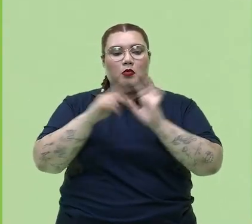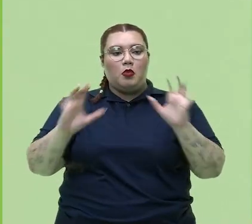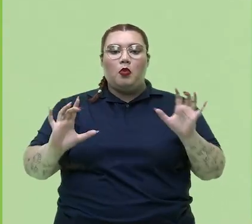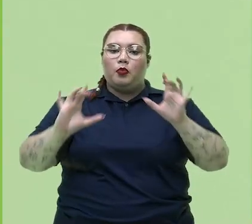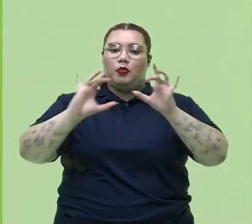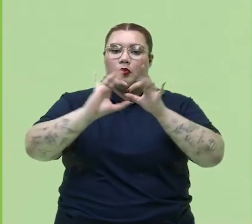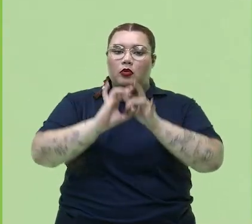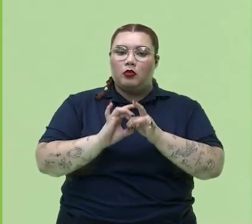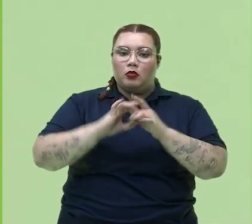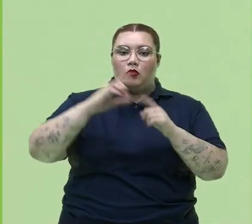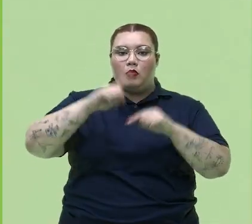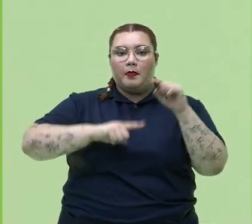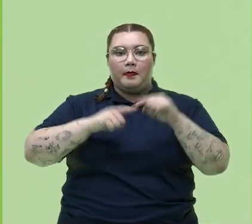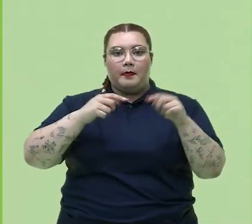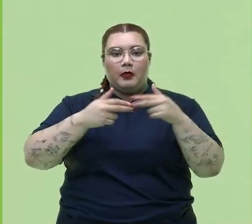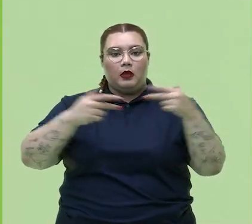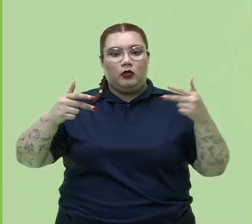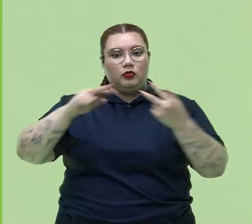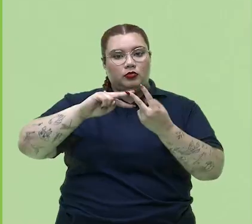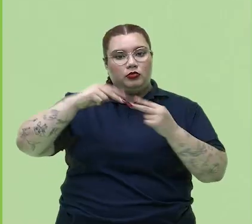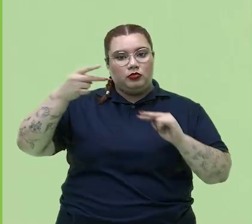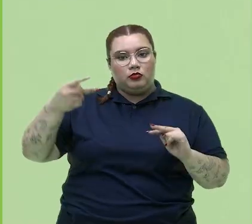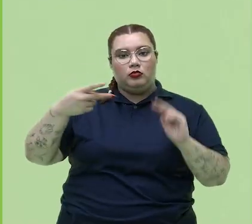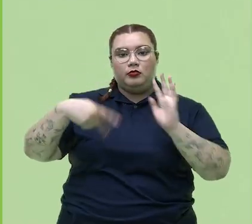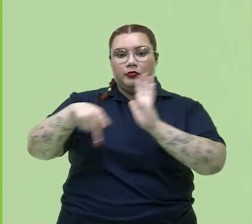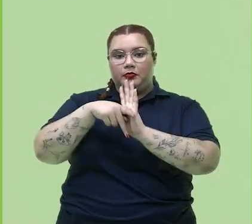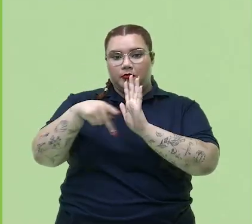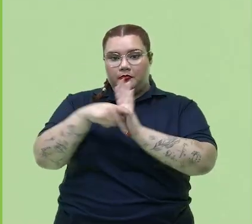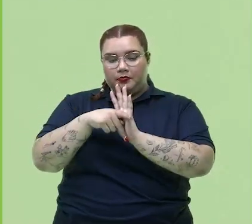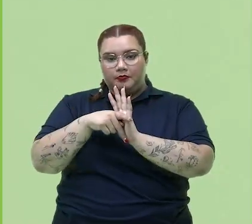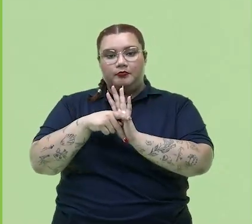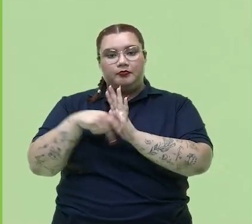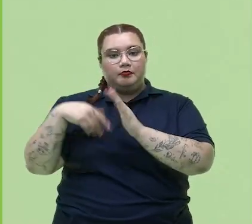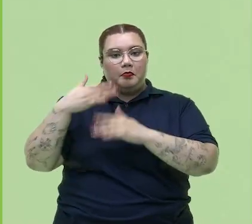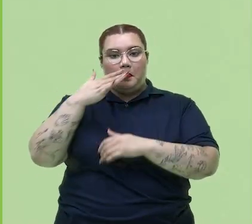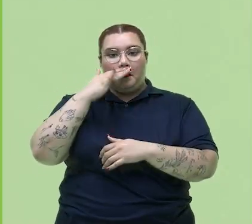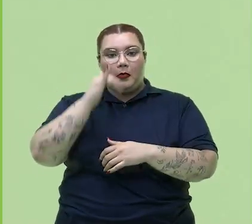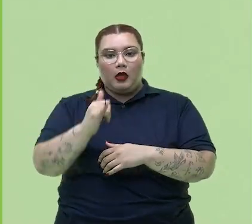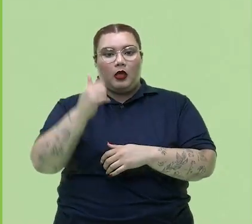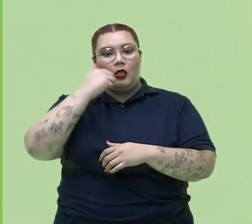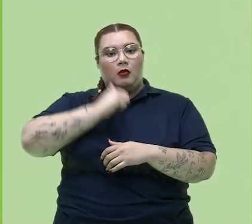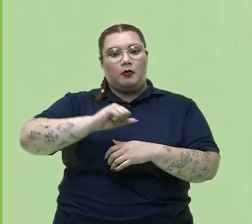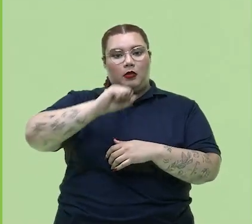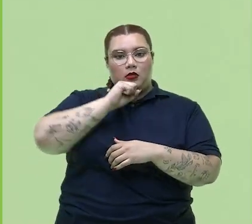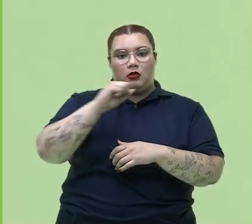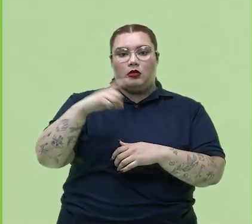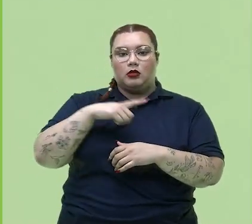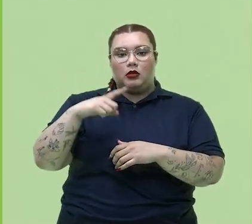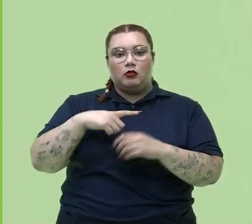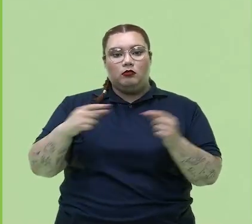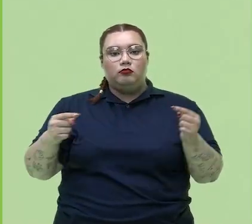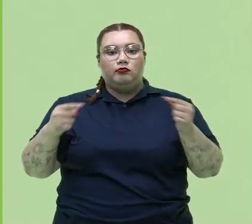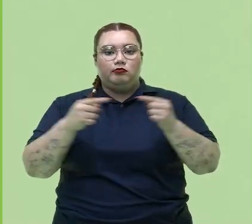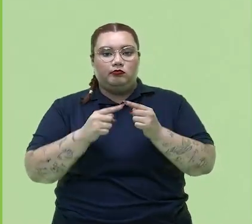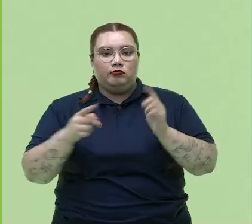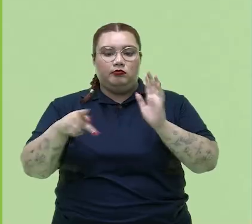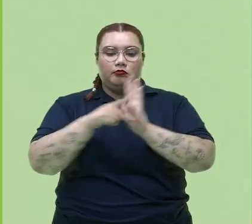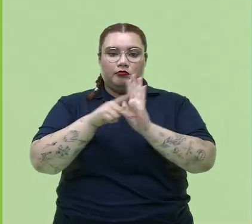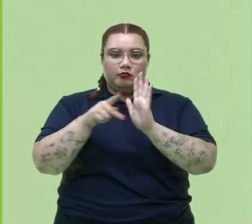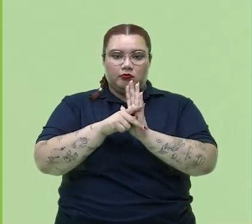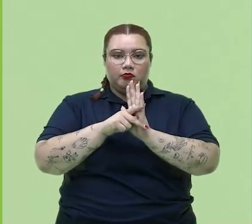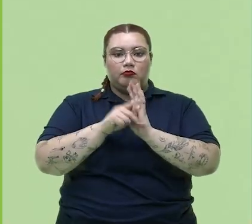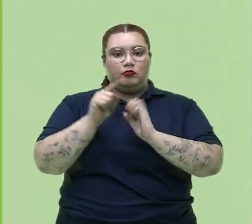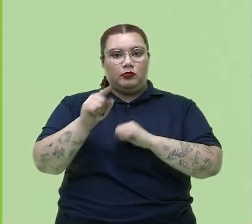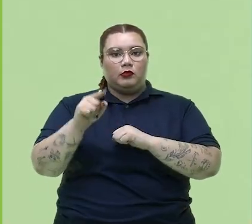aí do material genético que veio dos seus ascendentes, né, do pai e da mãe, gerando aí a prole, o descendente da